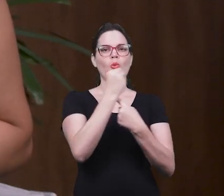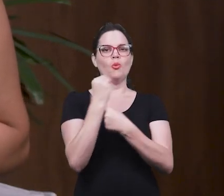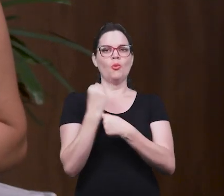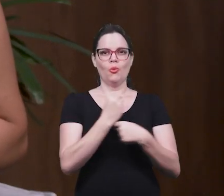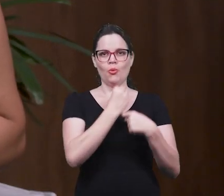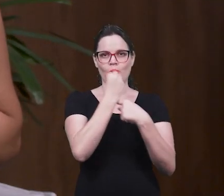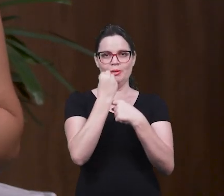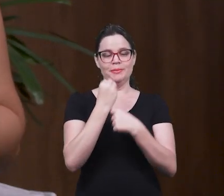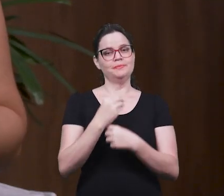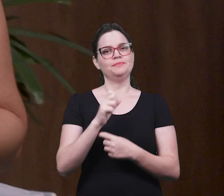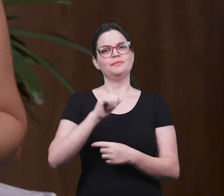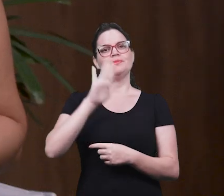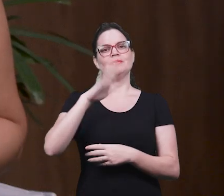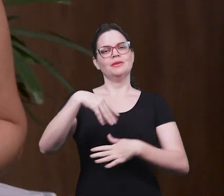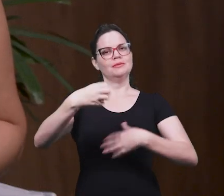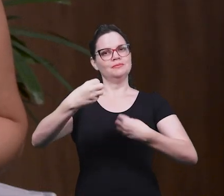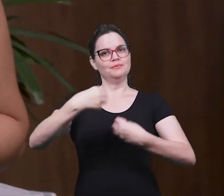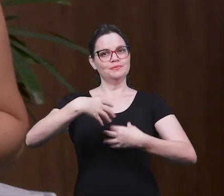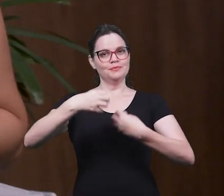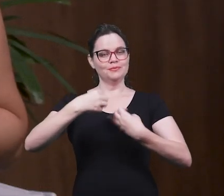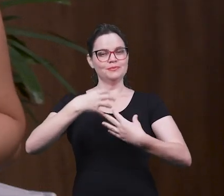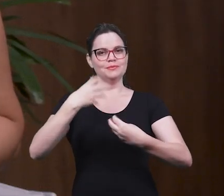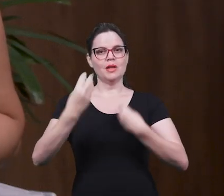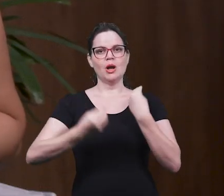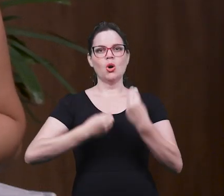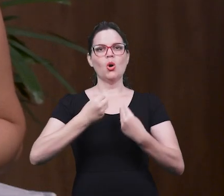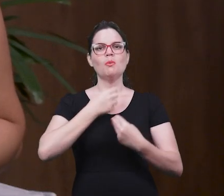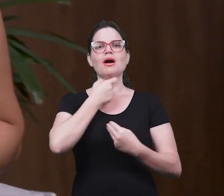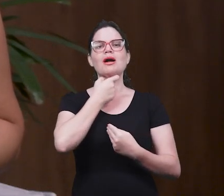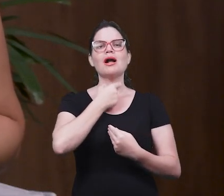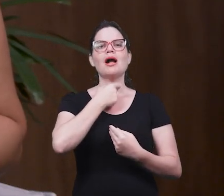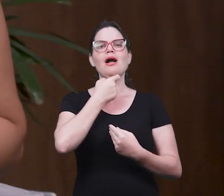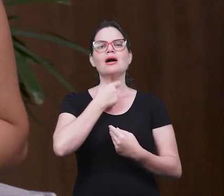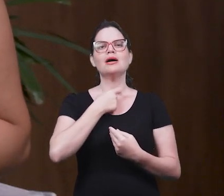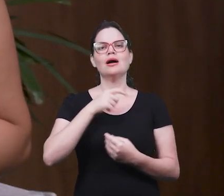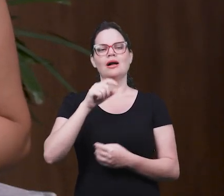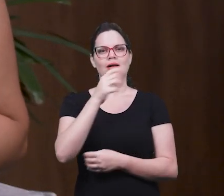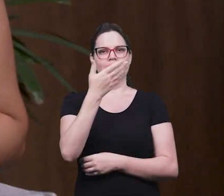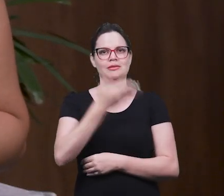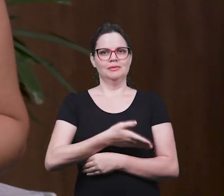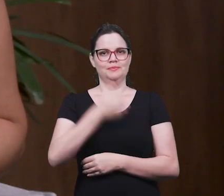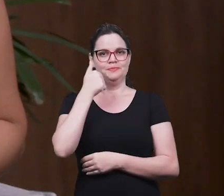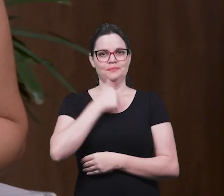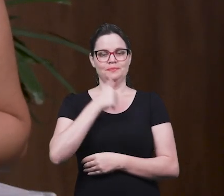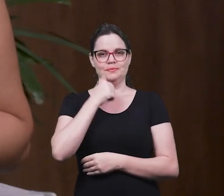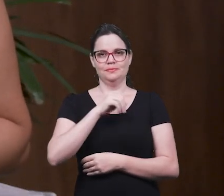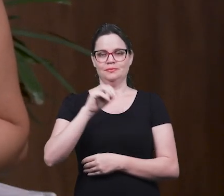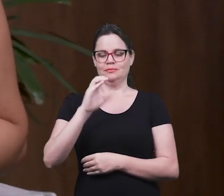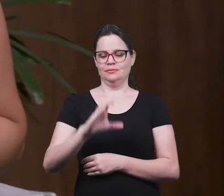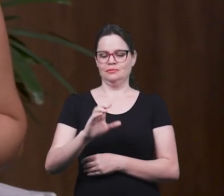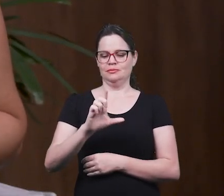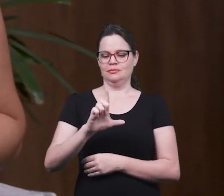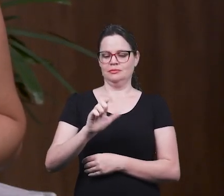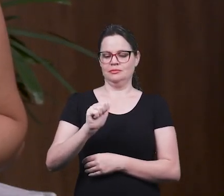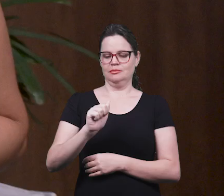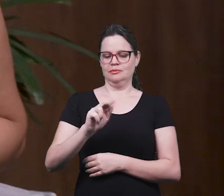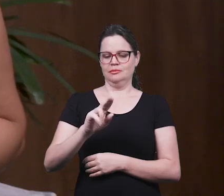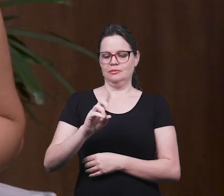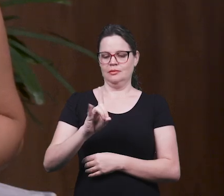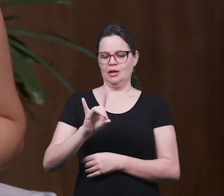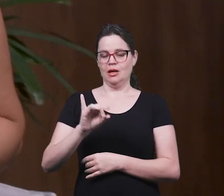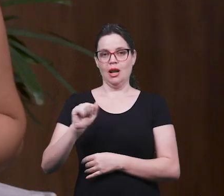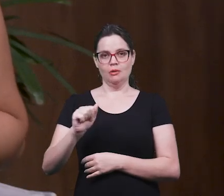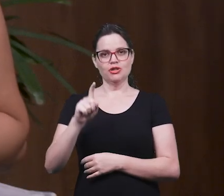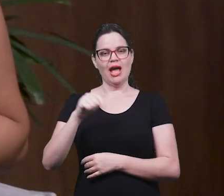nossa voz. E quem vai nos ensinar a cuidar melhor da nossa garganta e da nossa voz é a Cláudia Schmittel, que é